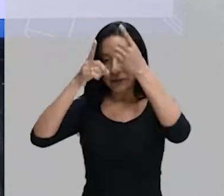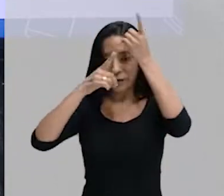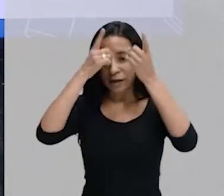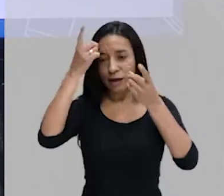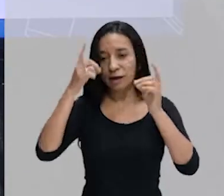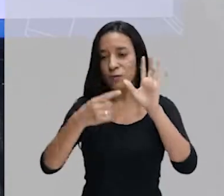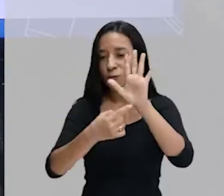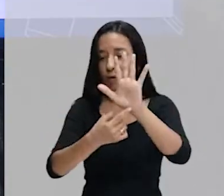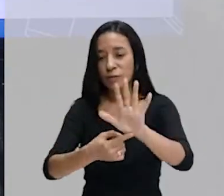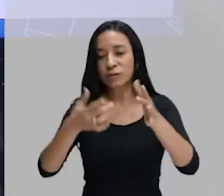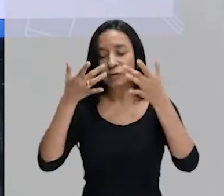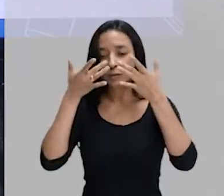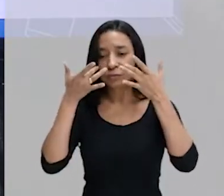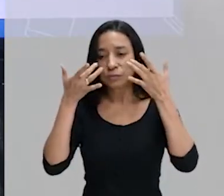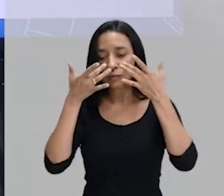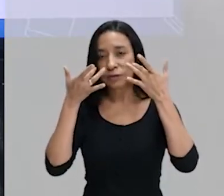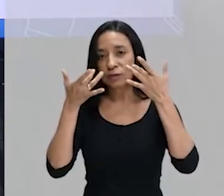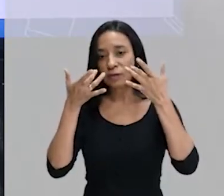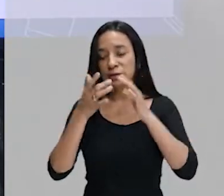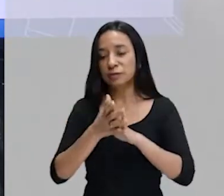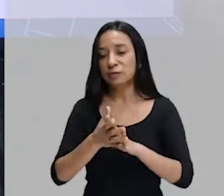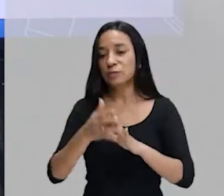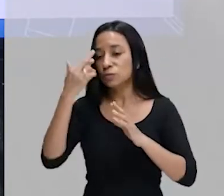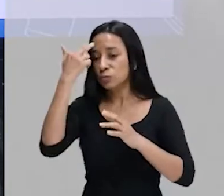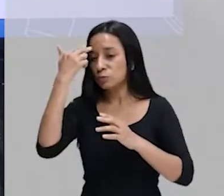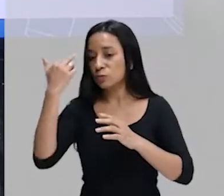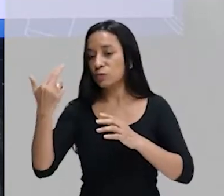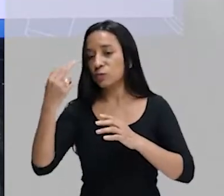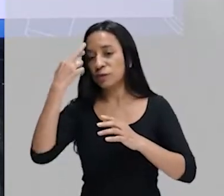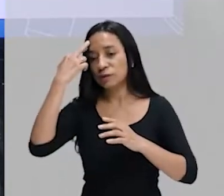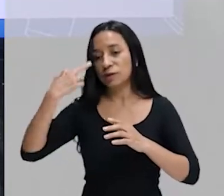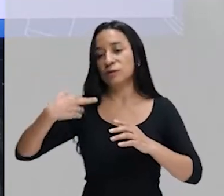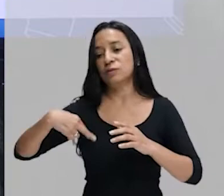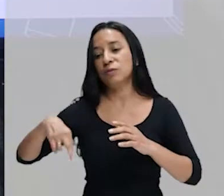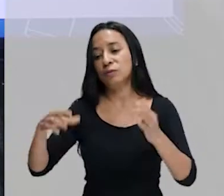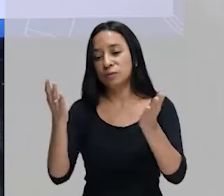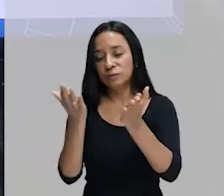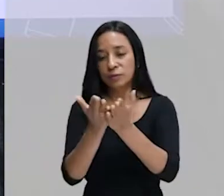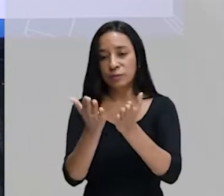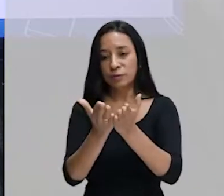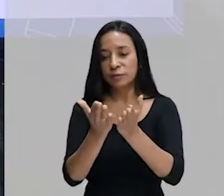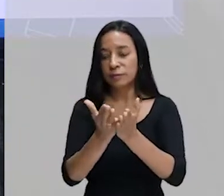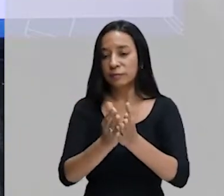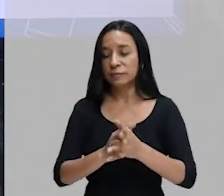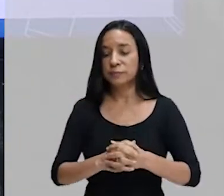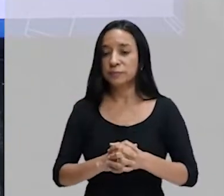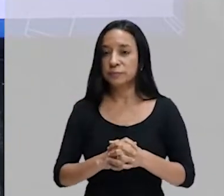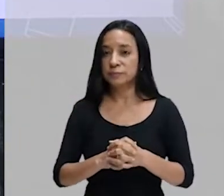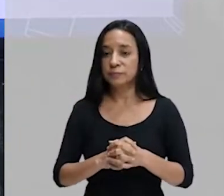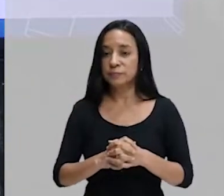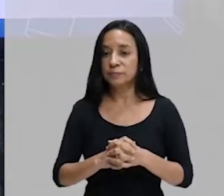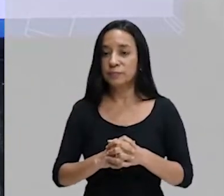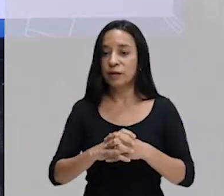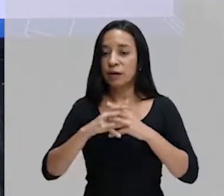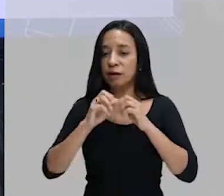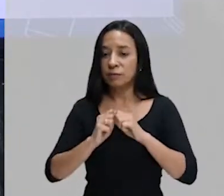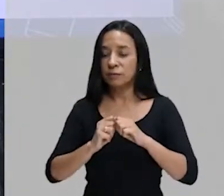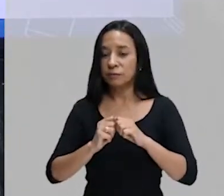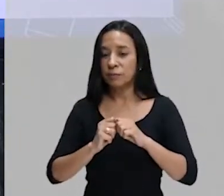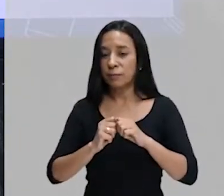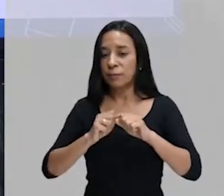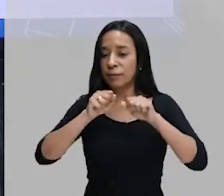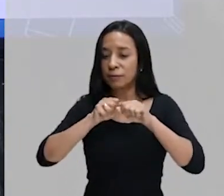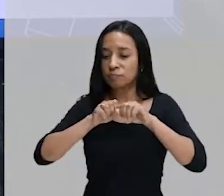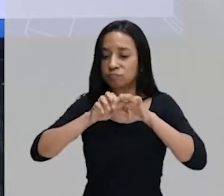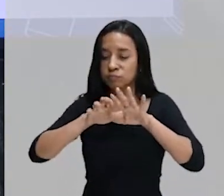teatrais de episódios religiosos, de episódios bíblicos, para disseminar esse processo